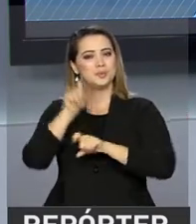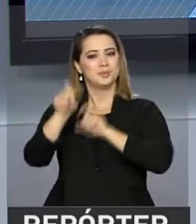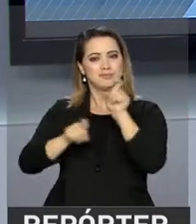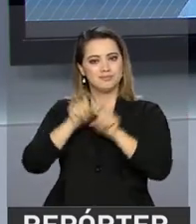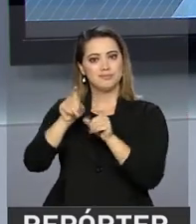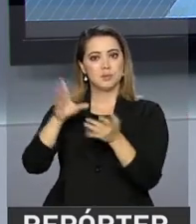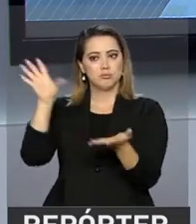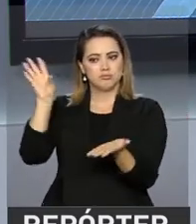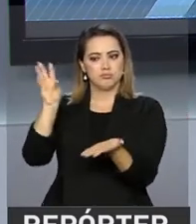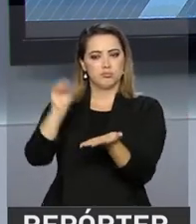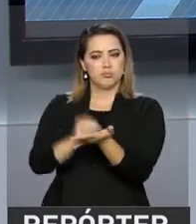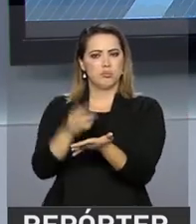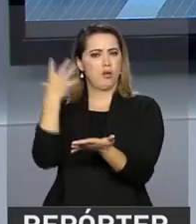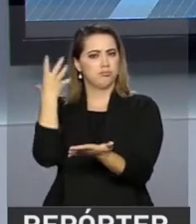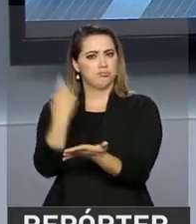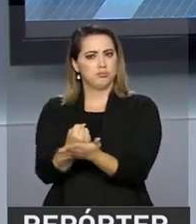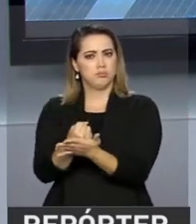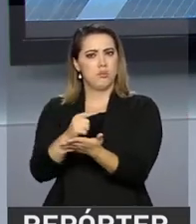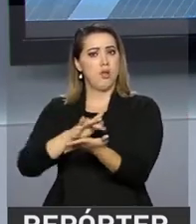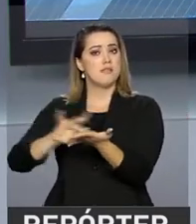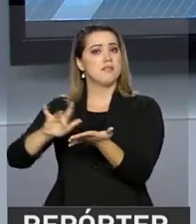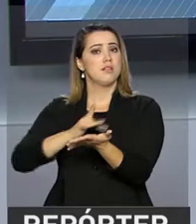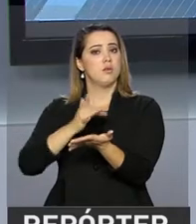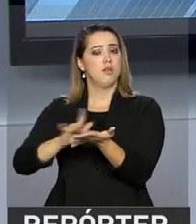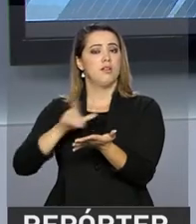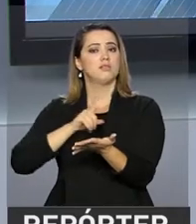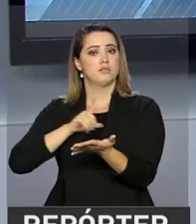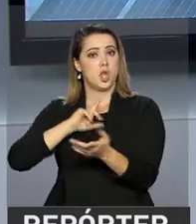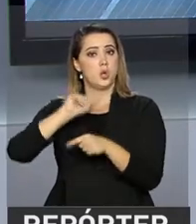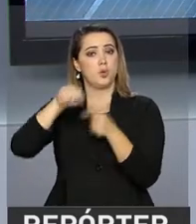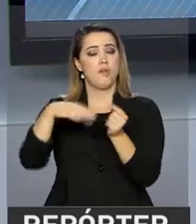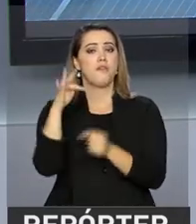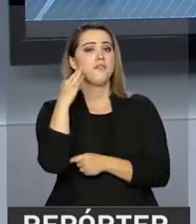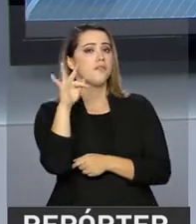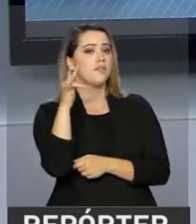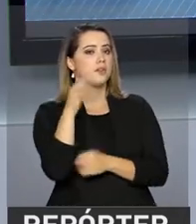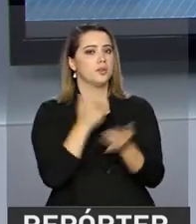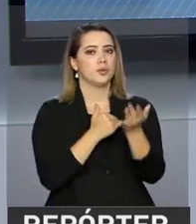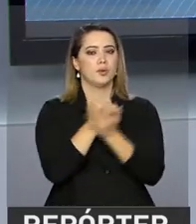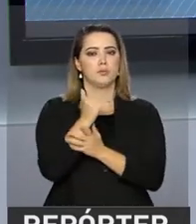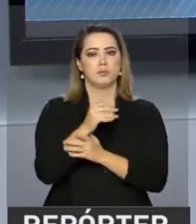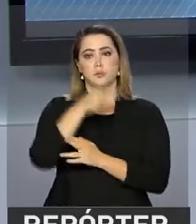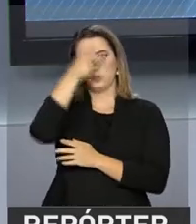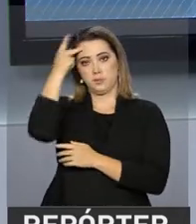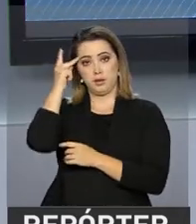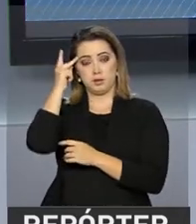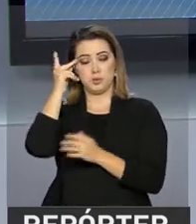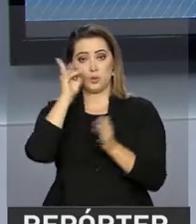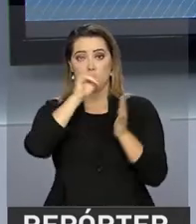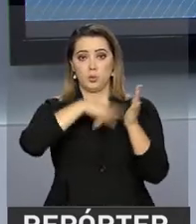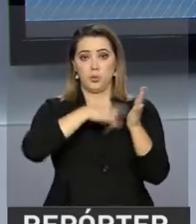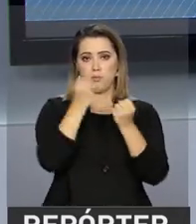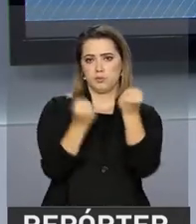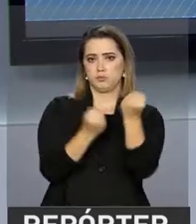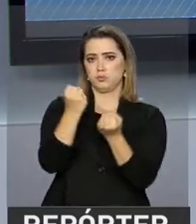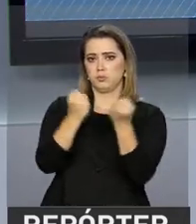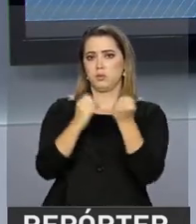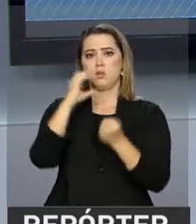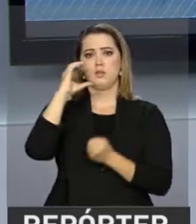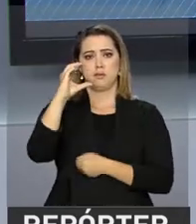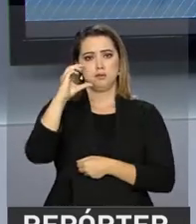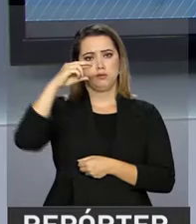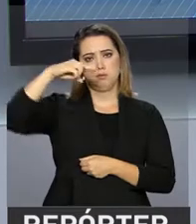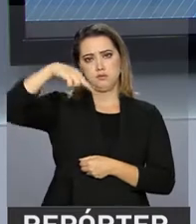tecnologias será assim a partir de fevereiro do ano que vem quando os motoristas poderão apresentar a carteira nacional de